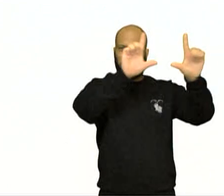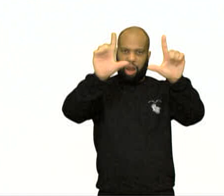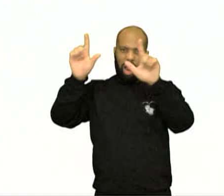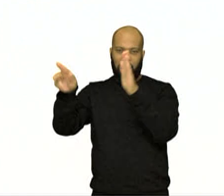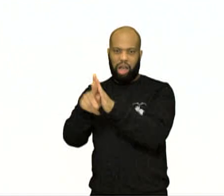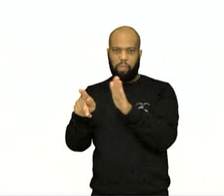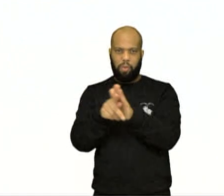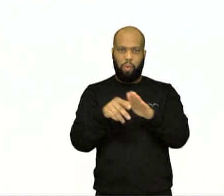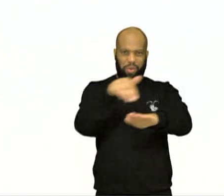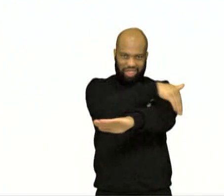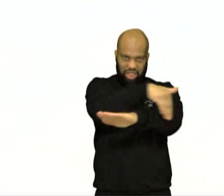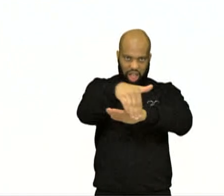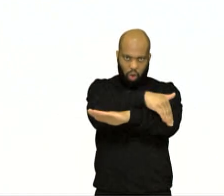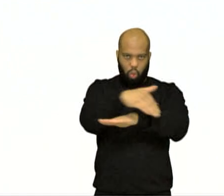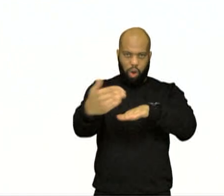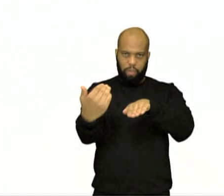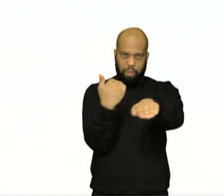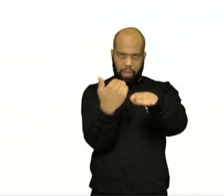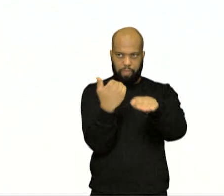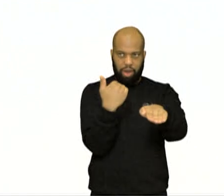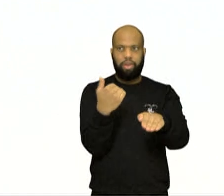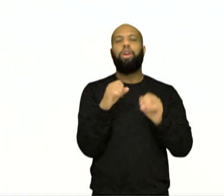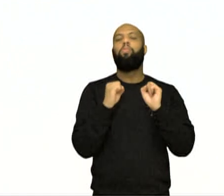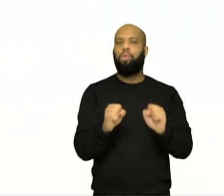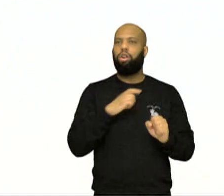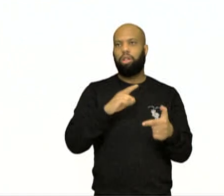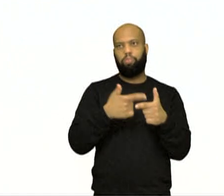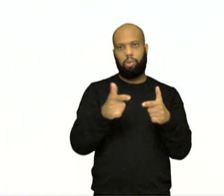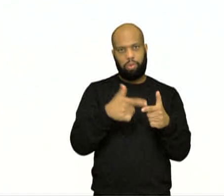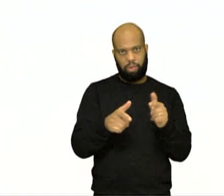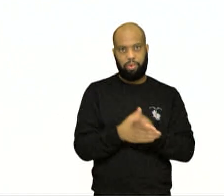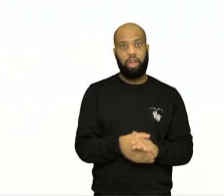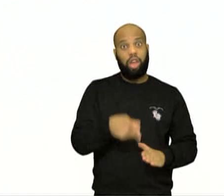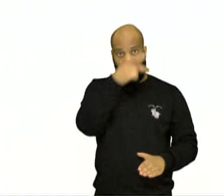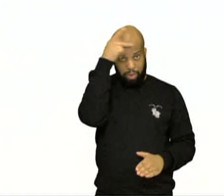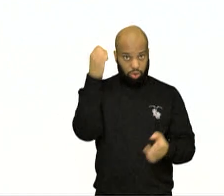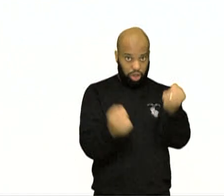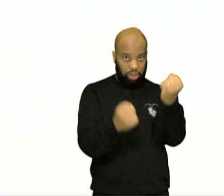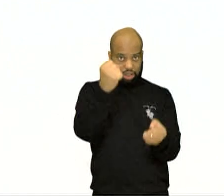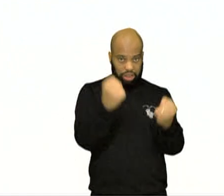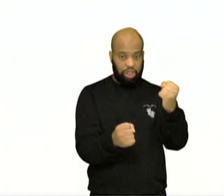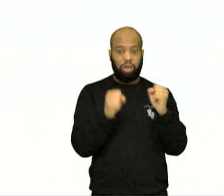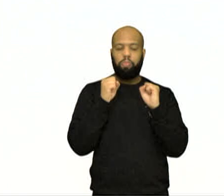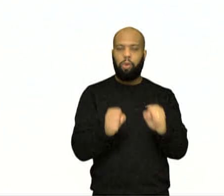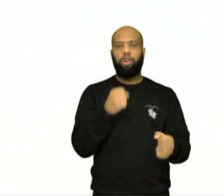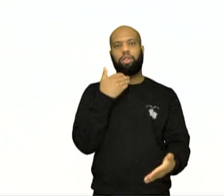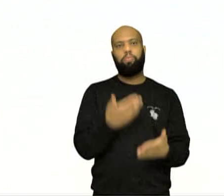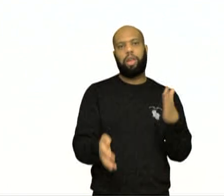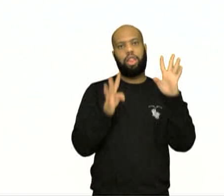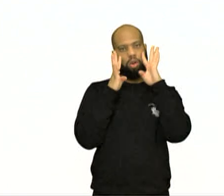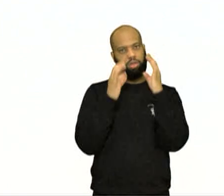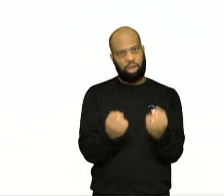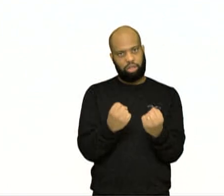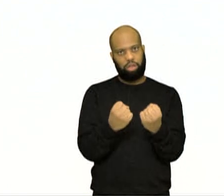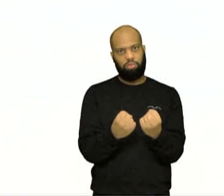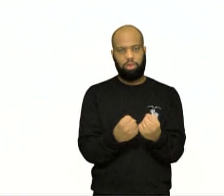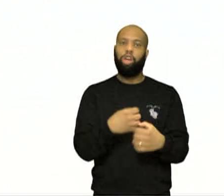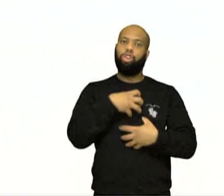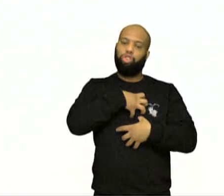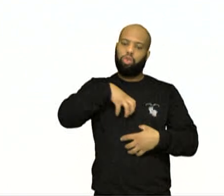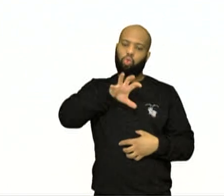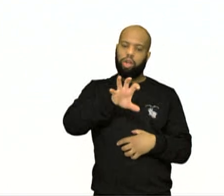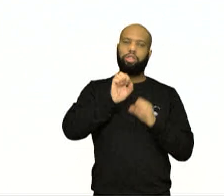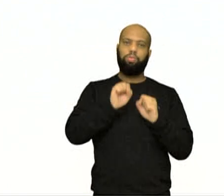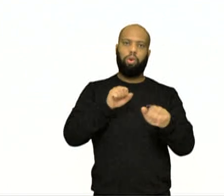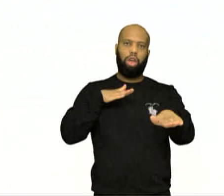tira a concentração de pedestres e motoristas e contribui para o aumento de acidentes. Então, muita informação. A